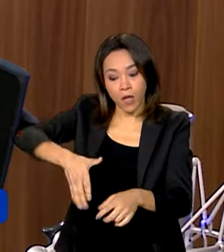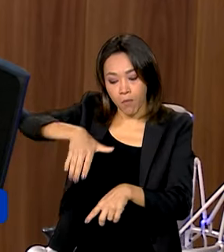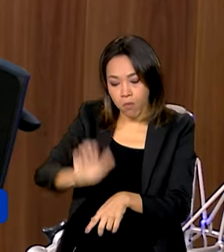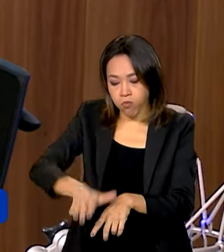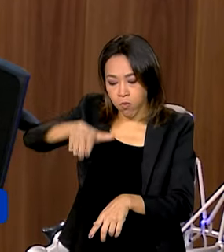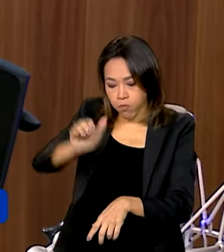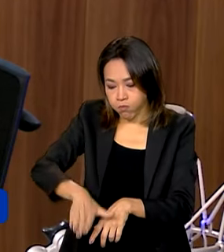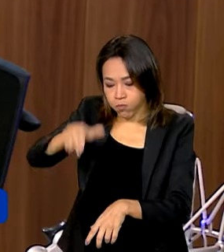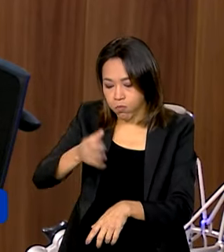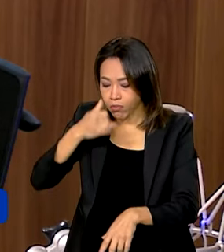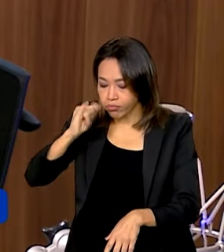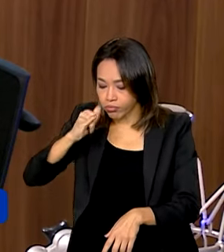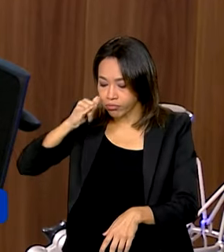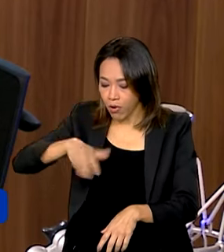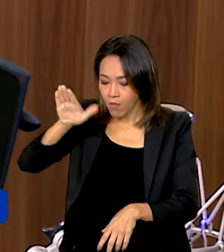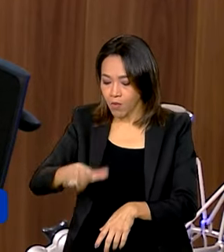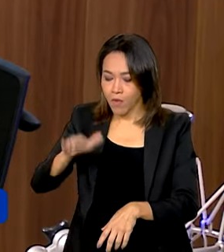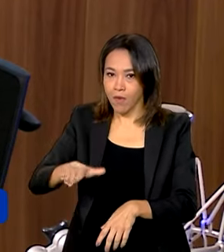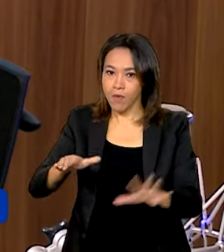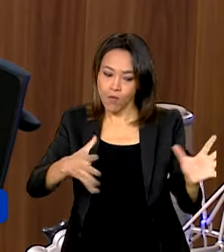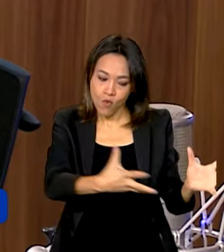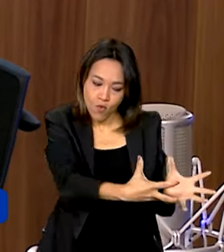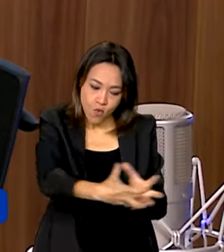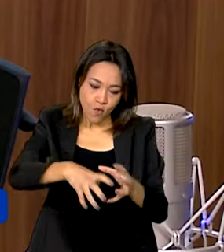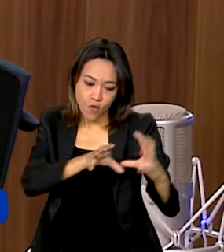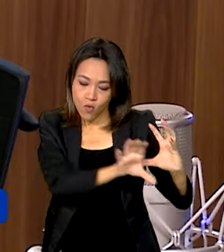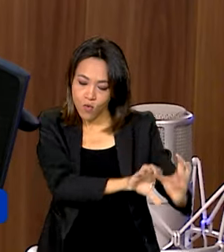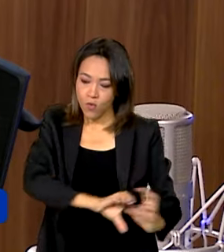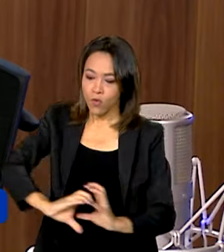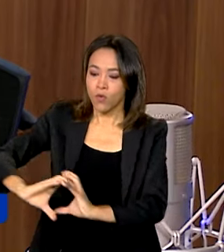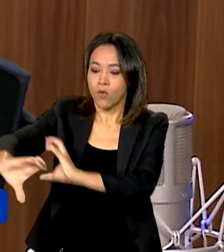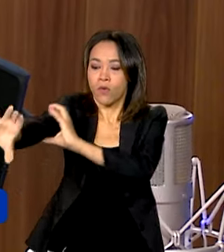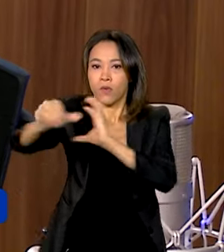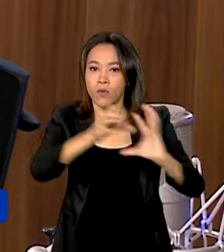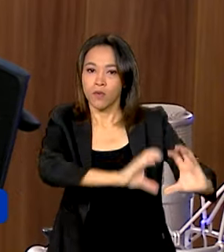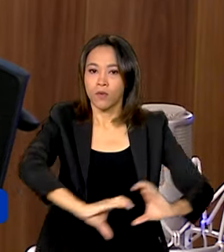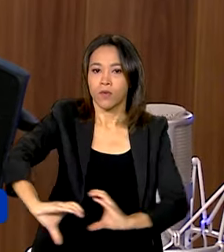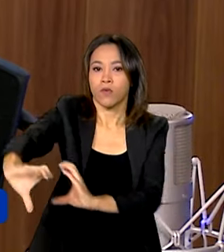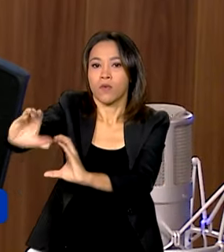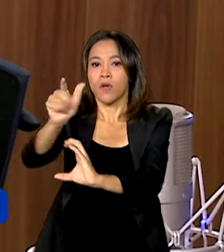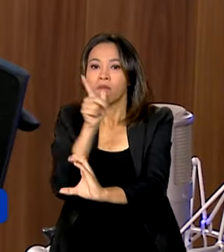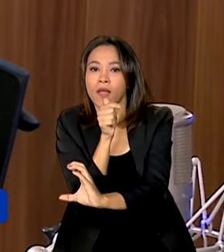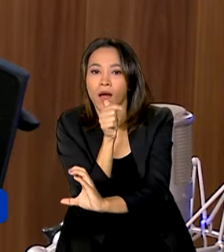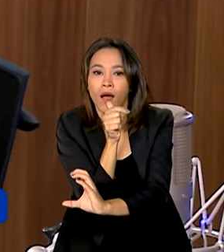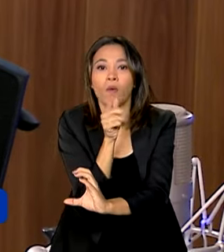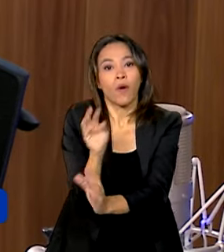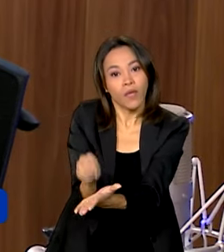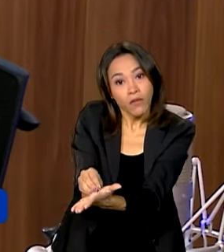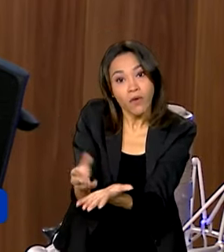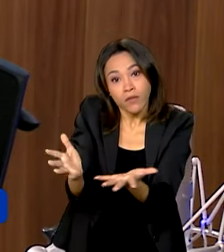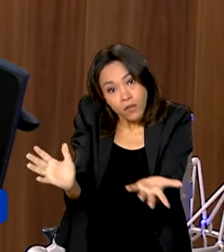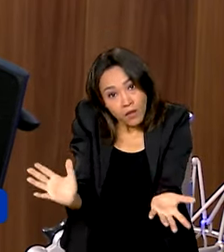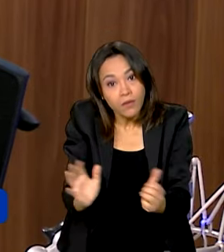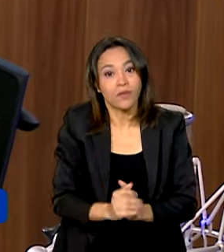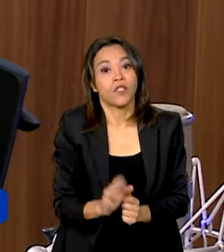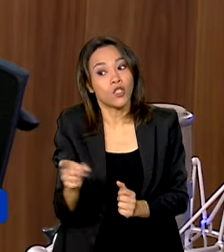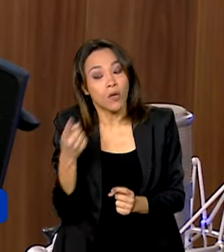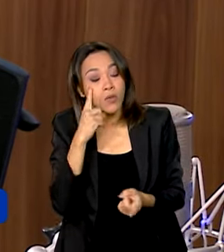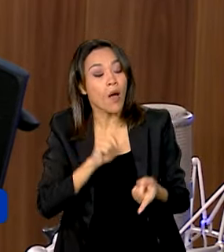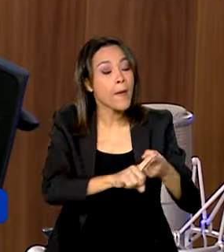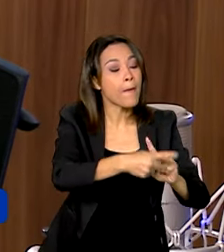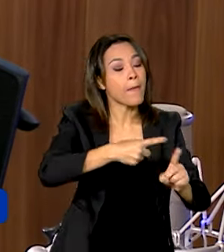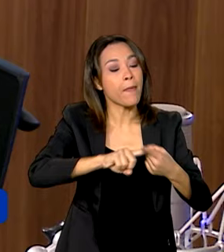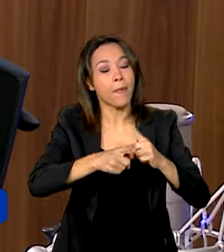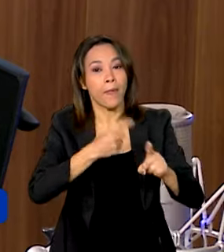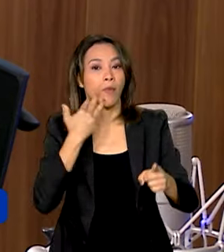eixo Leste eh tem 50% de bombeamento instalado nós estamos fazendo agora uma modelagem com BNDS prevendo tá